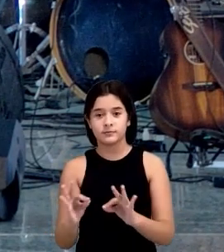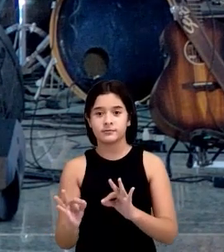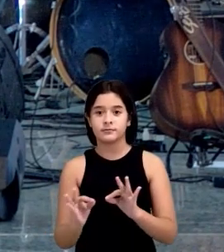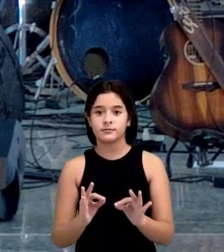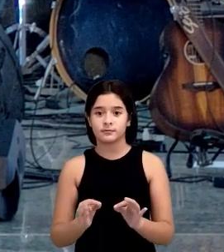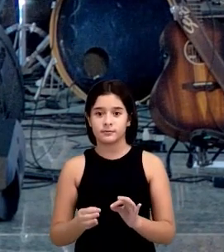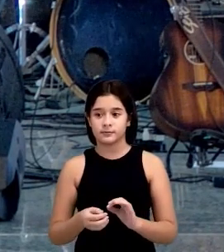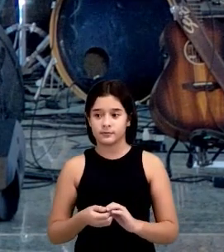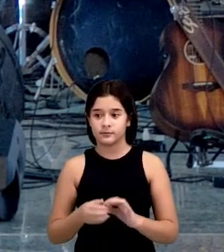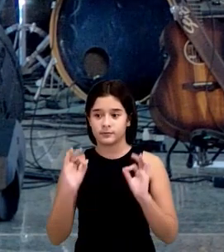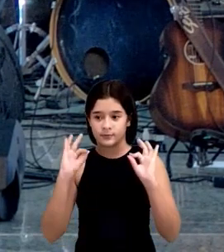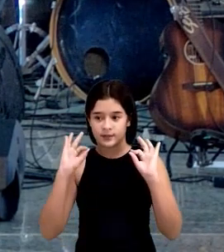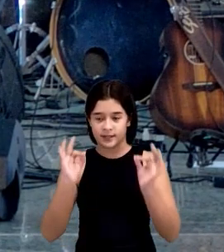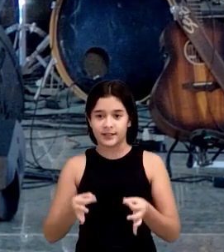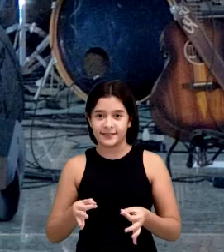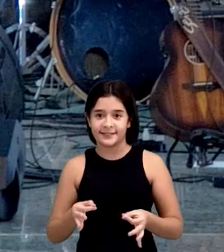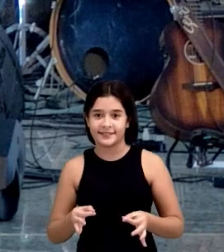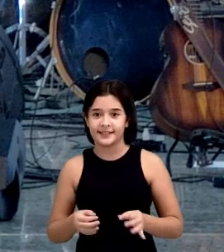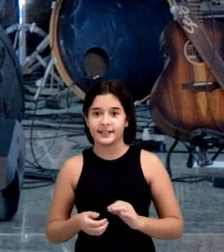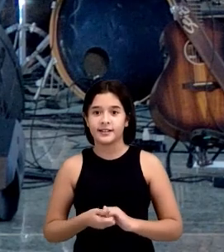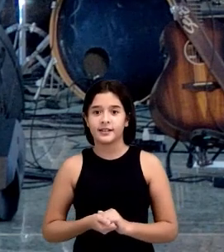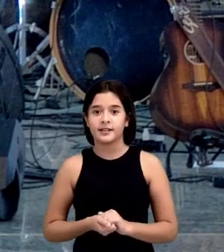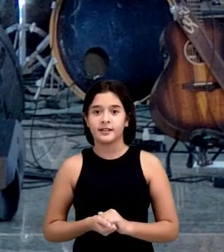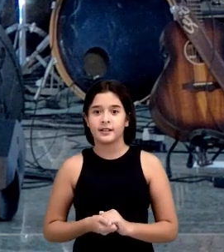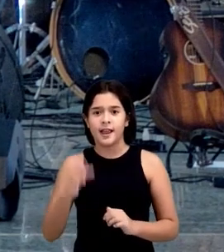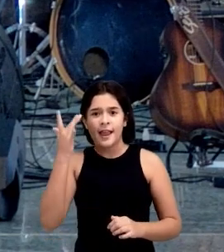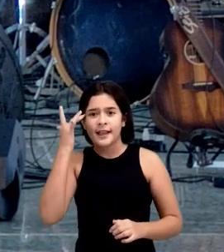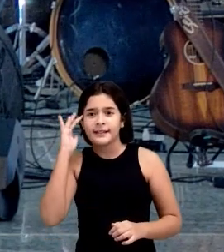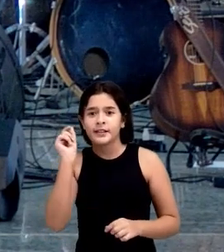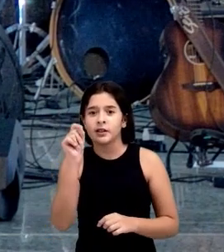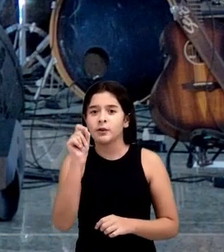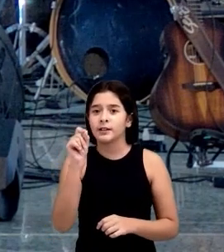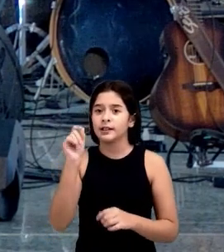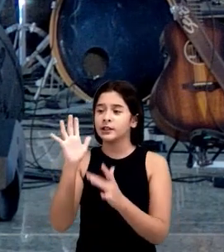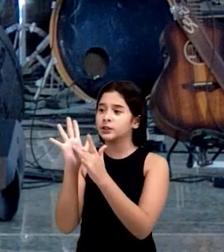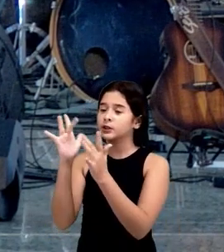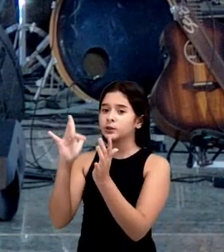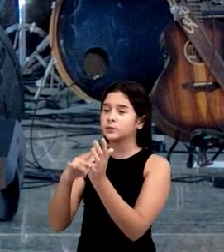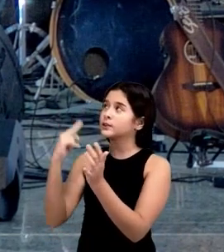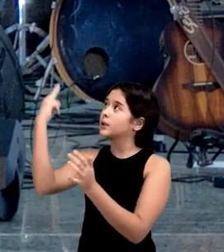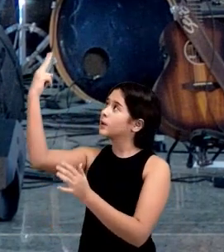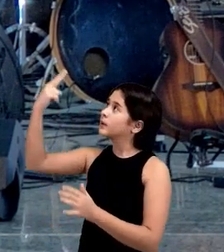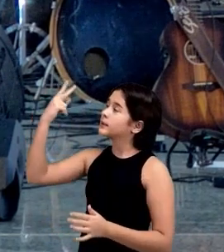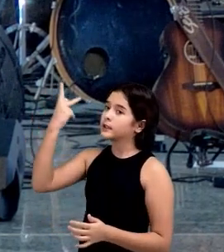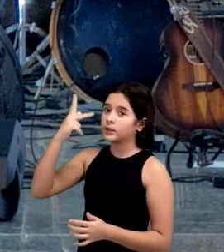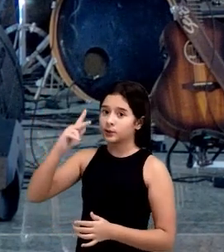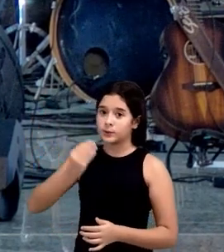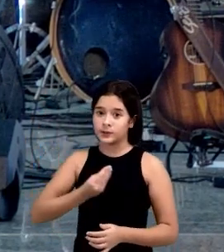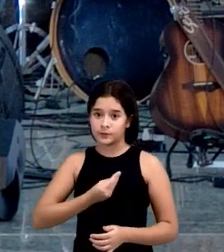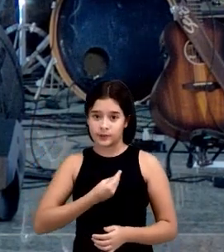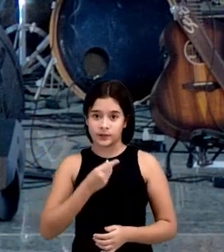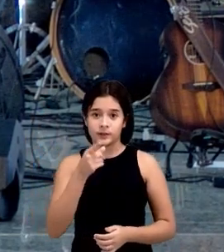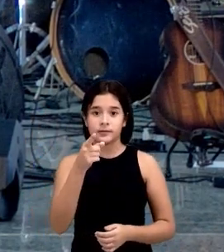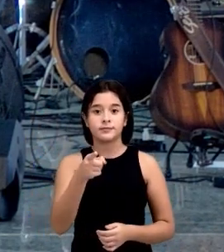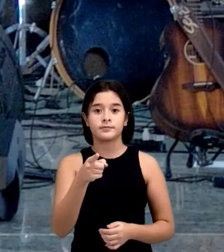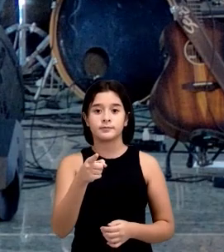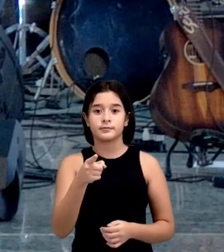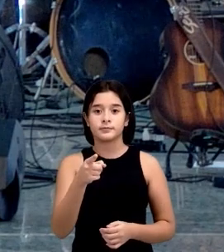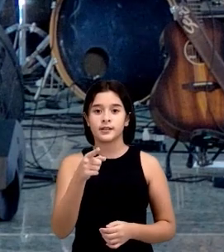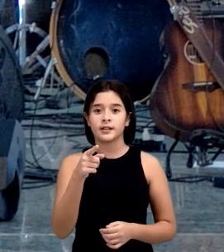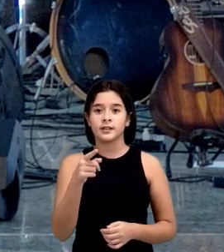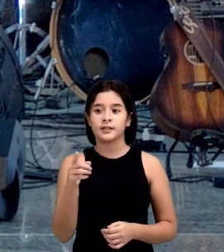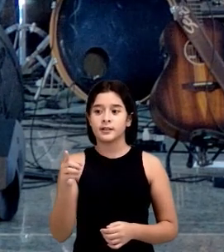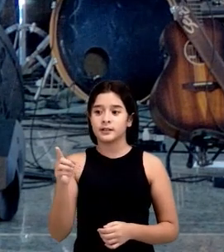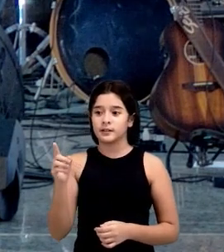vida. Ele quer que você seja a diferença onde você está hoje. Ele quer que você promova o